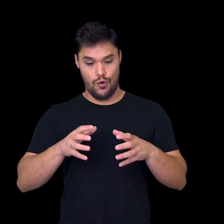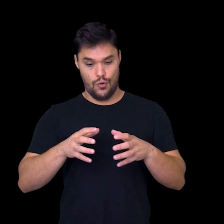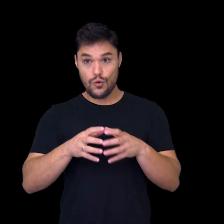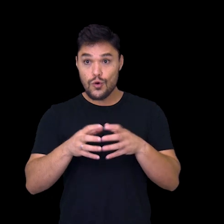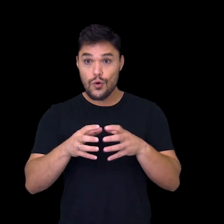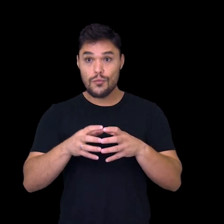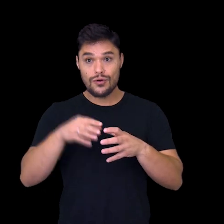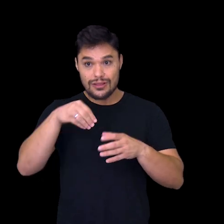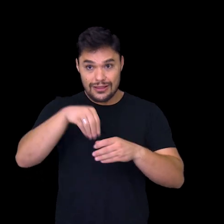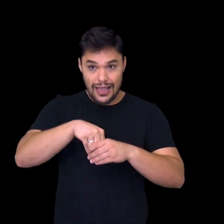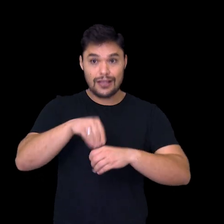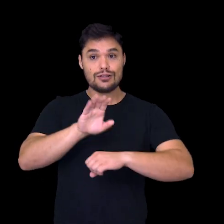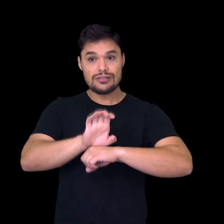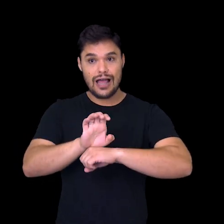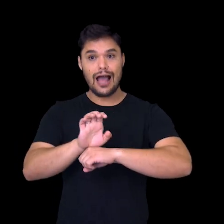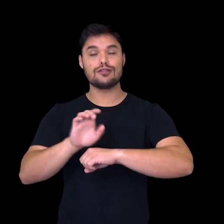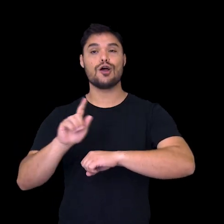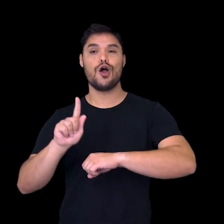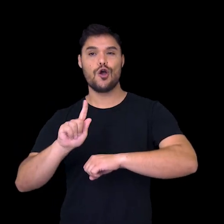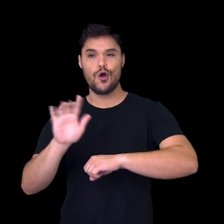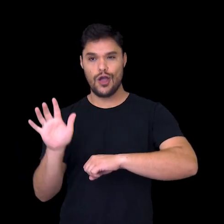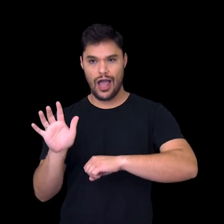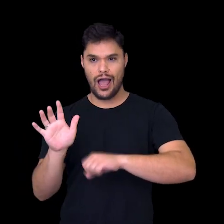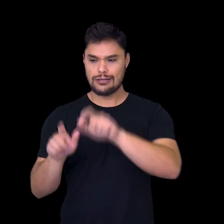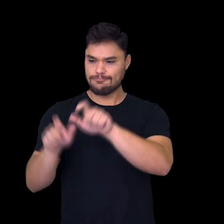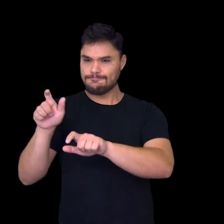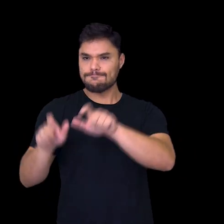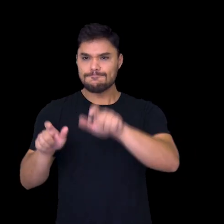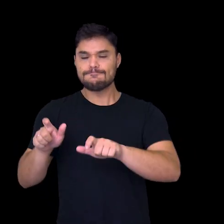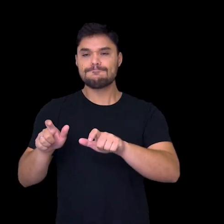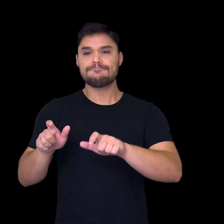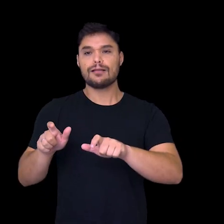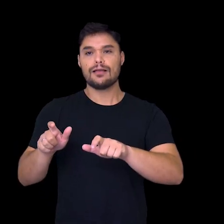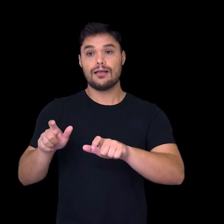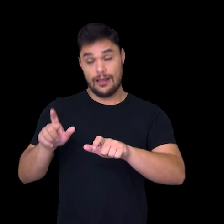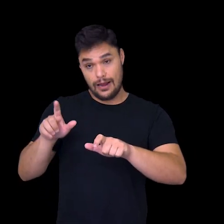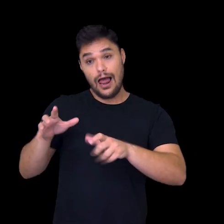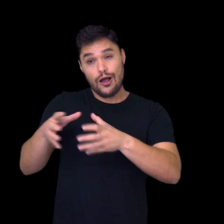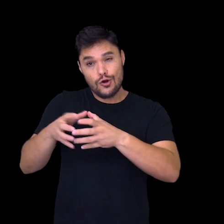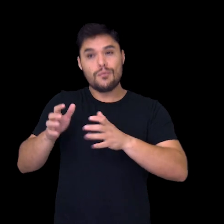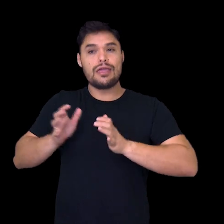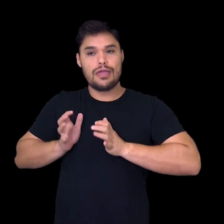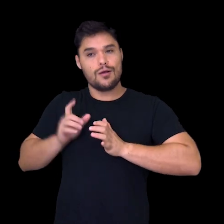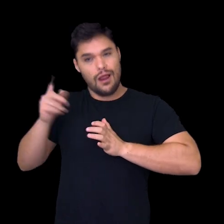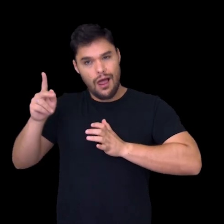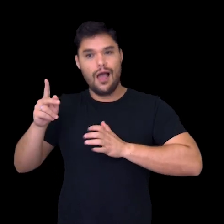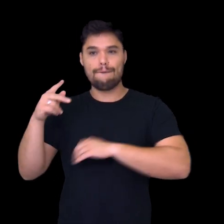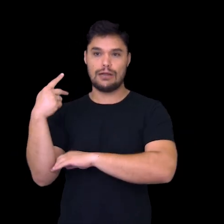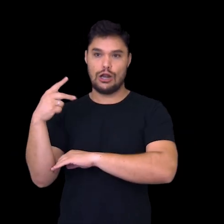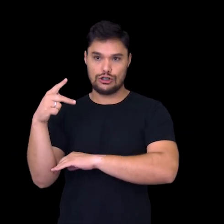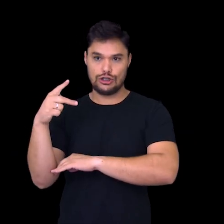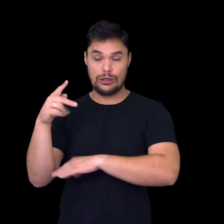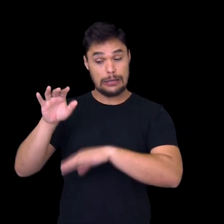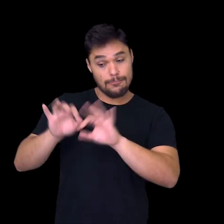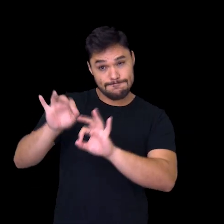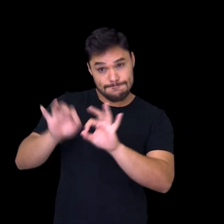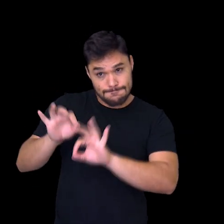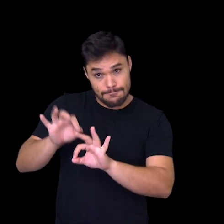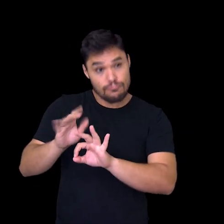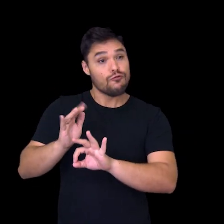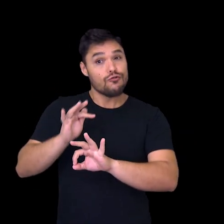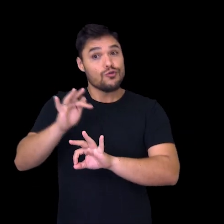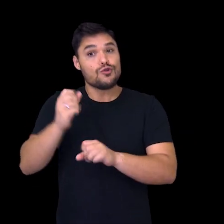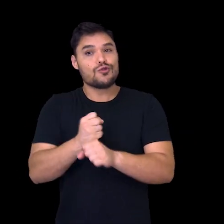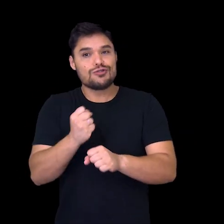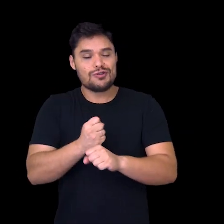movimento goiano de uma elite, inclusive de uma elite planaltina, que se organizava para receber a nova